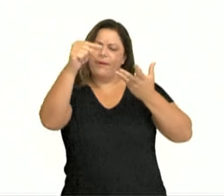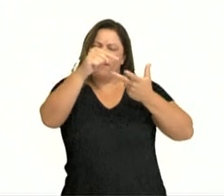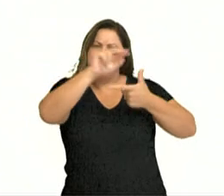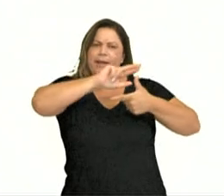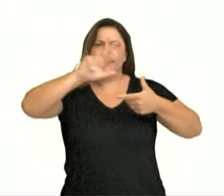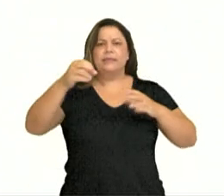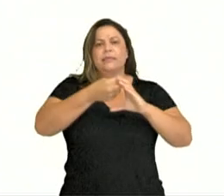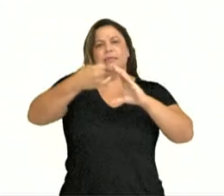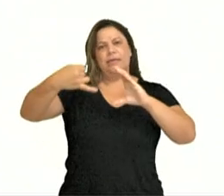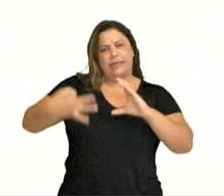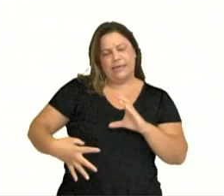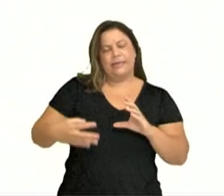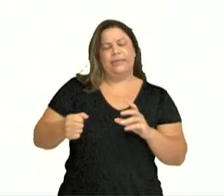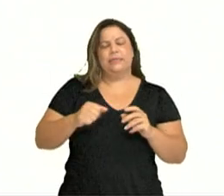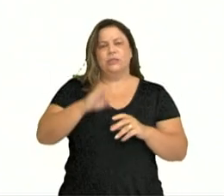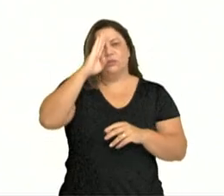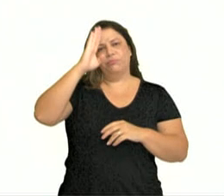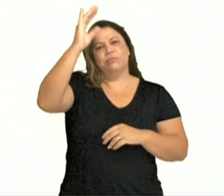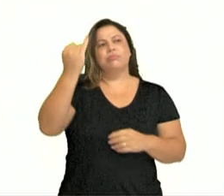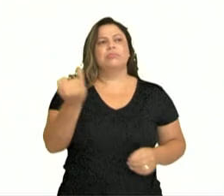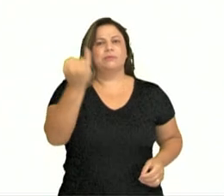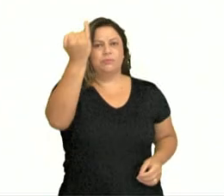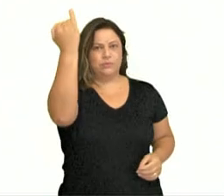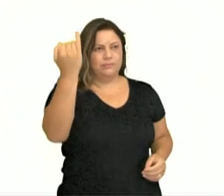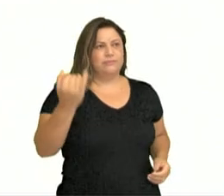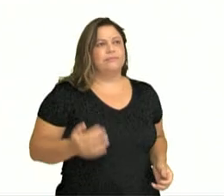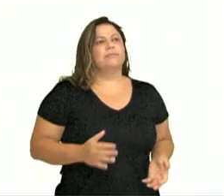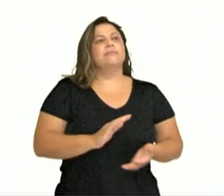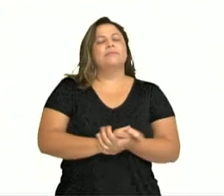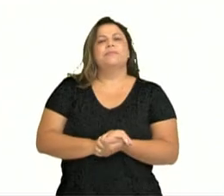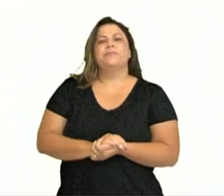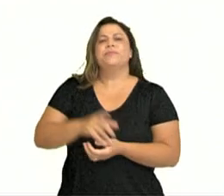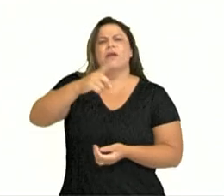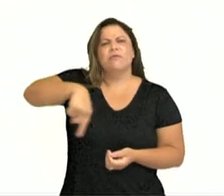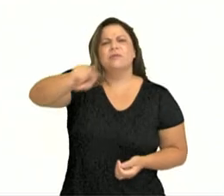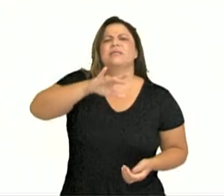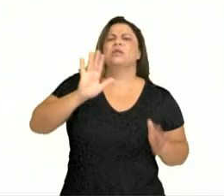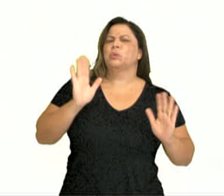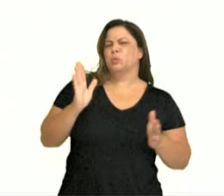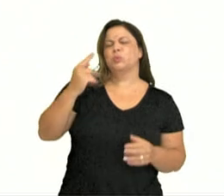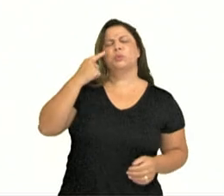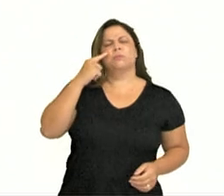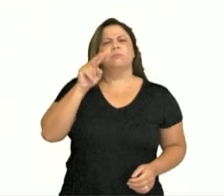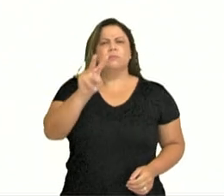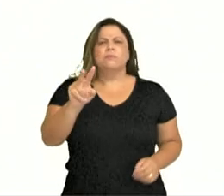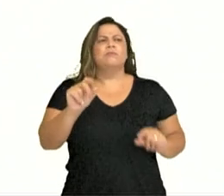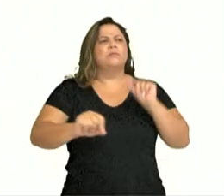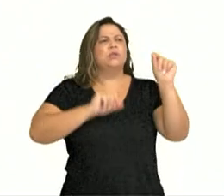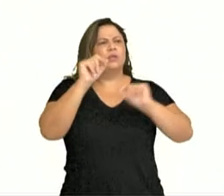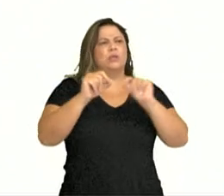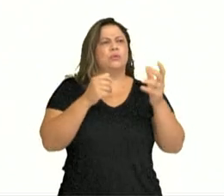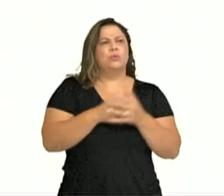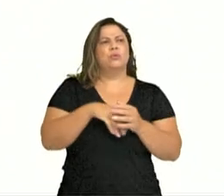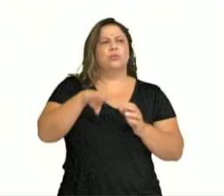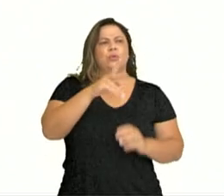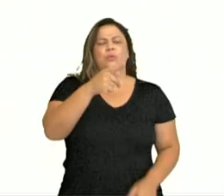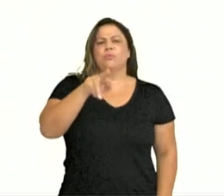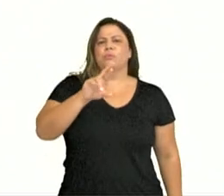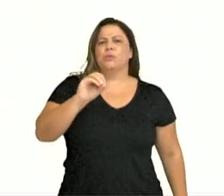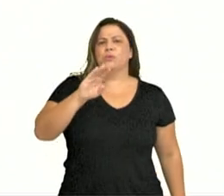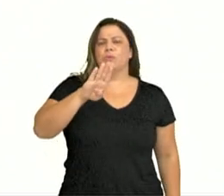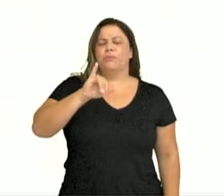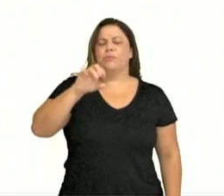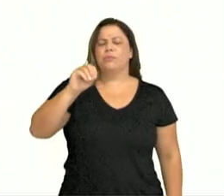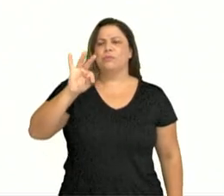as importâncias econômica, ecológica e sanitária. Vocês já devem ter ouvido falar sobre os